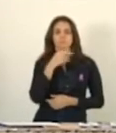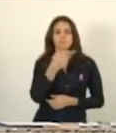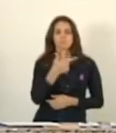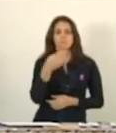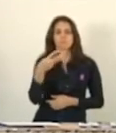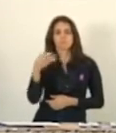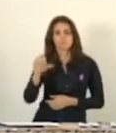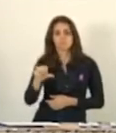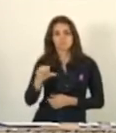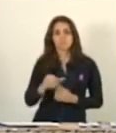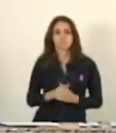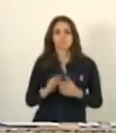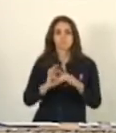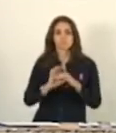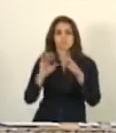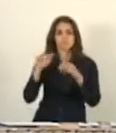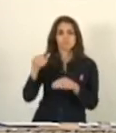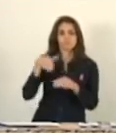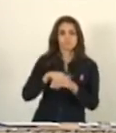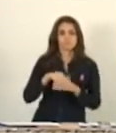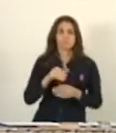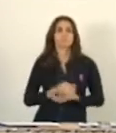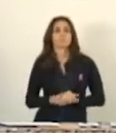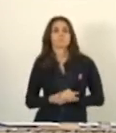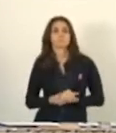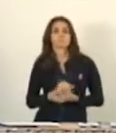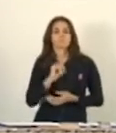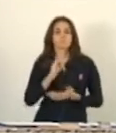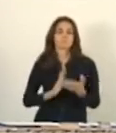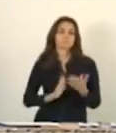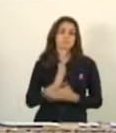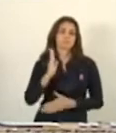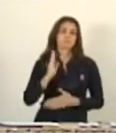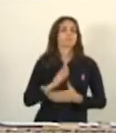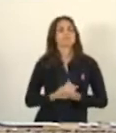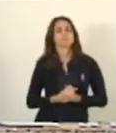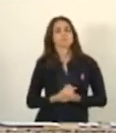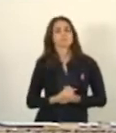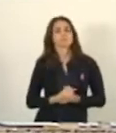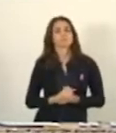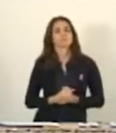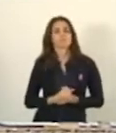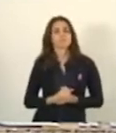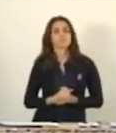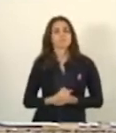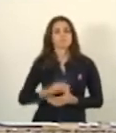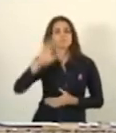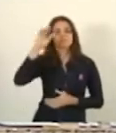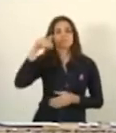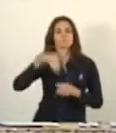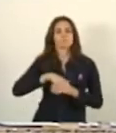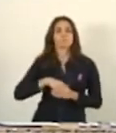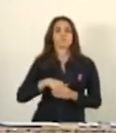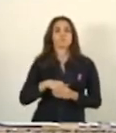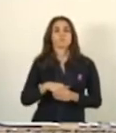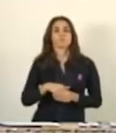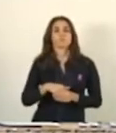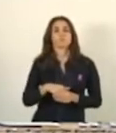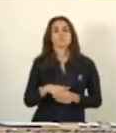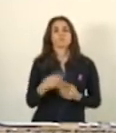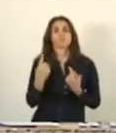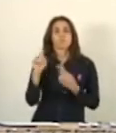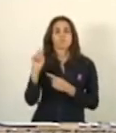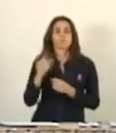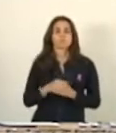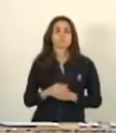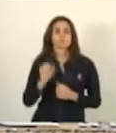239-2021, deputado Dari Pagung, em votação. Os deputados que aprovam permaneçam como se encontram, os contrários manifestem. Eu voto contra, senhor presidente. Carlos Von. Aprovado contra o